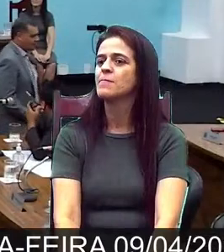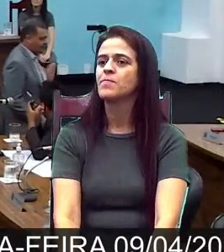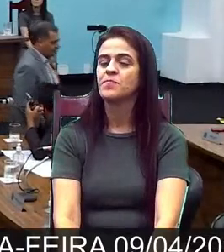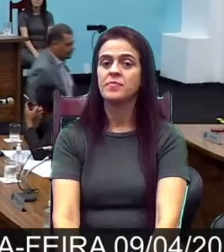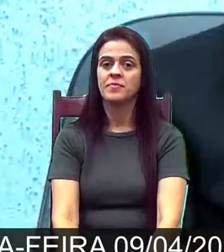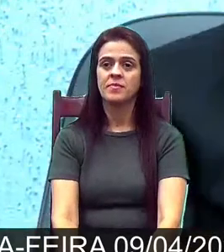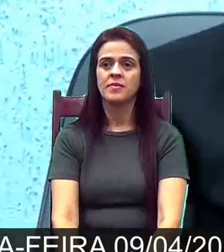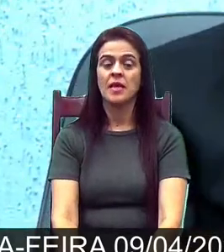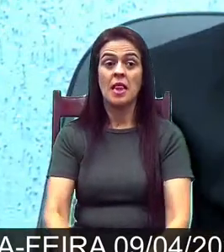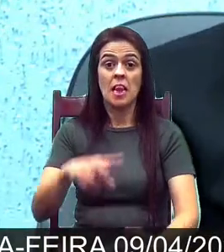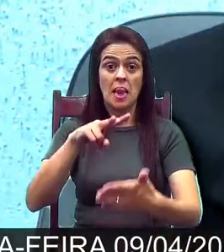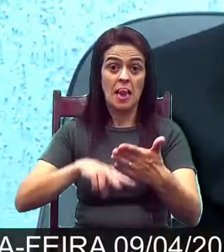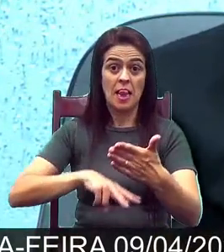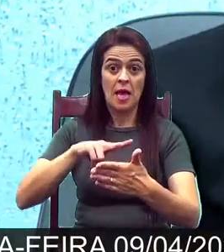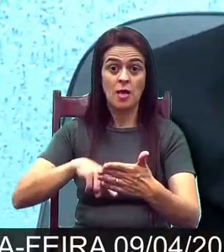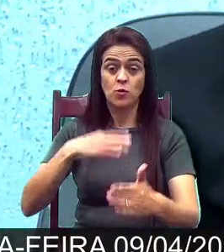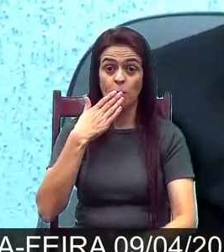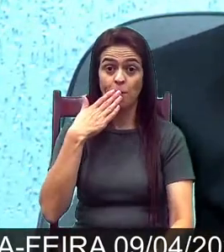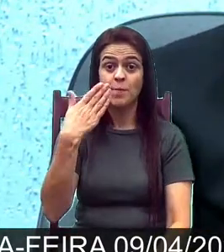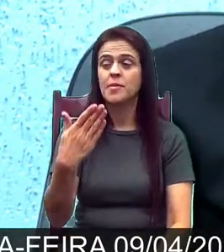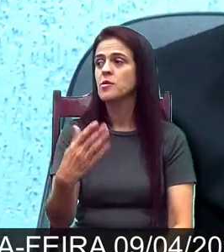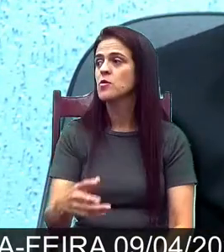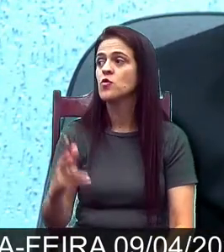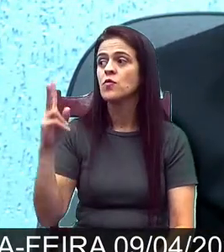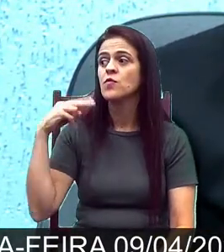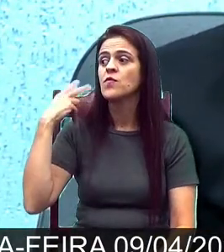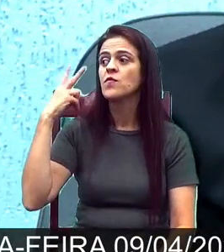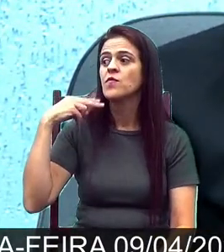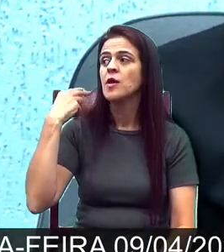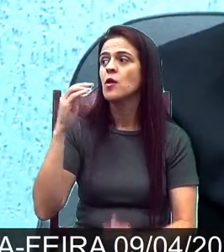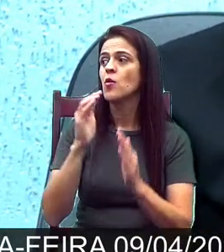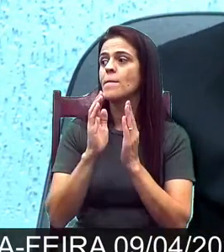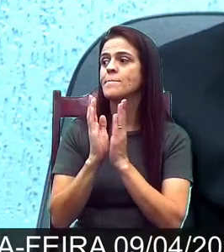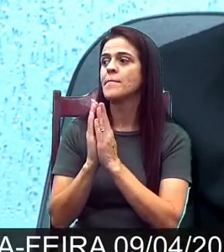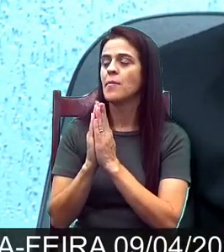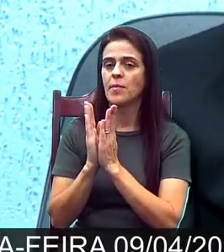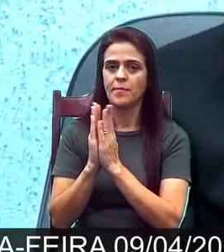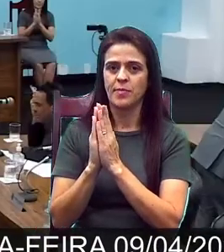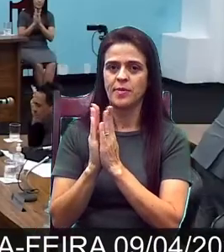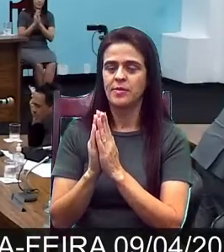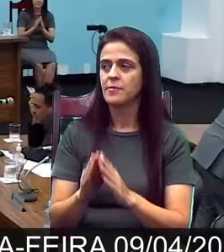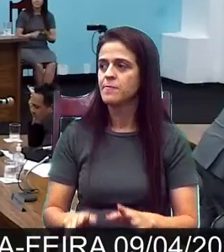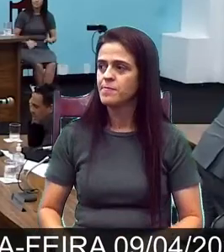Com a palavra para as indicações parlamentares, vereador Luiz Pamonheiro.